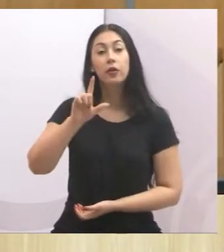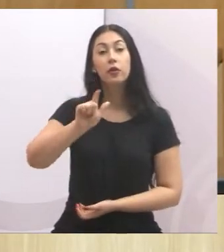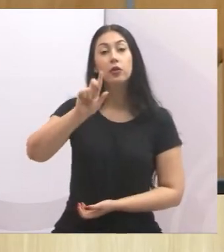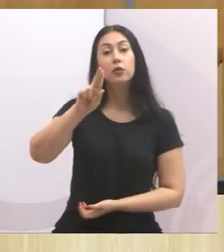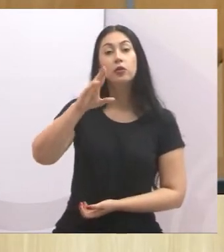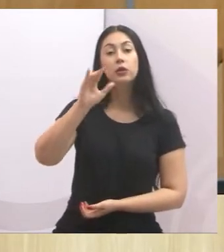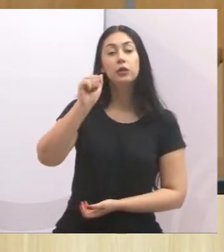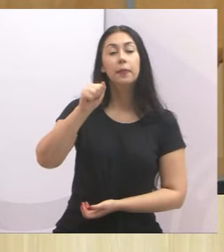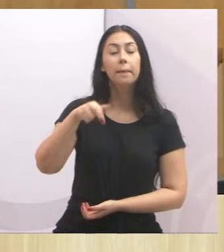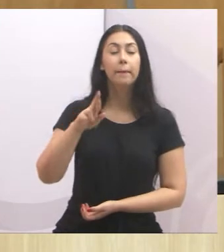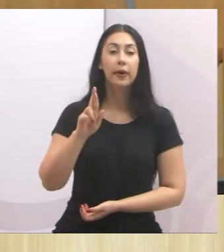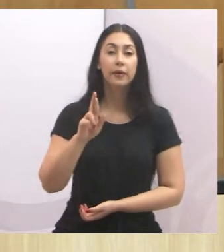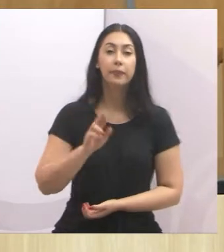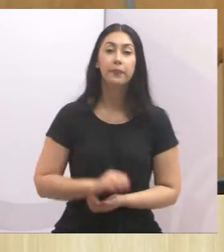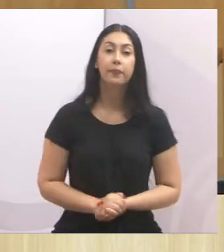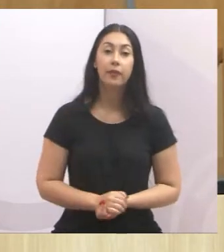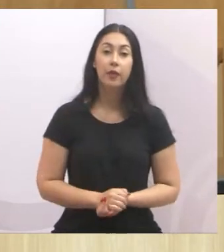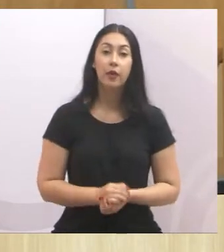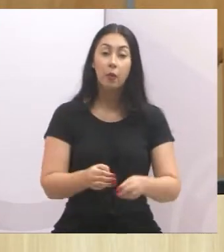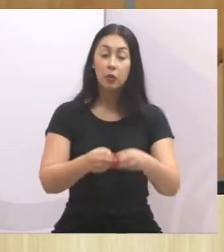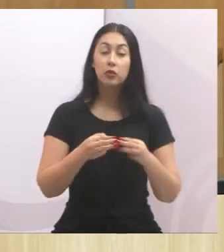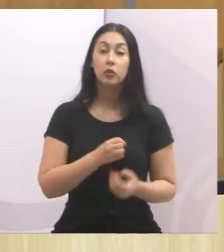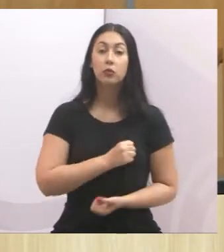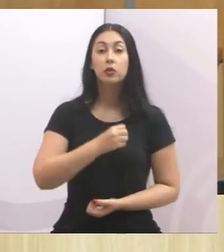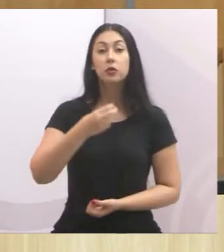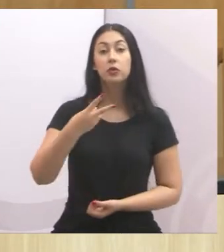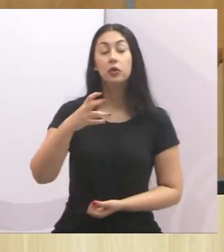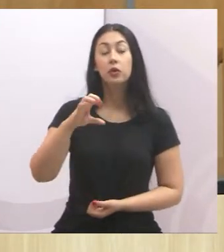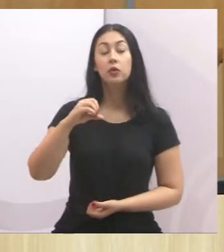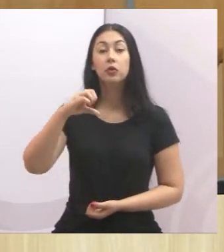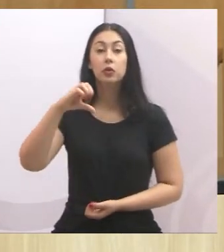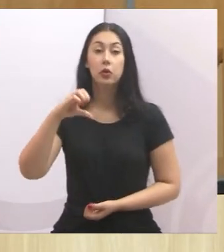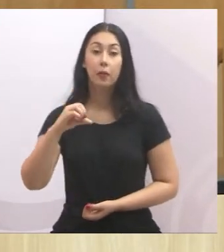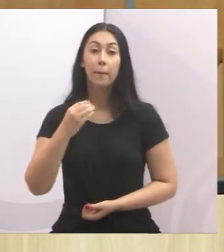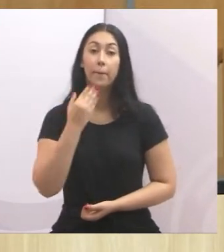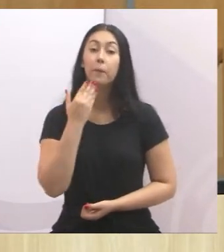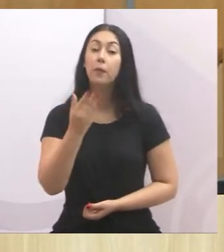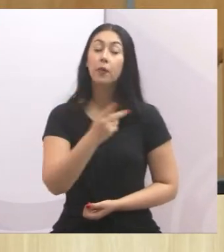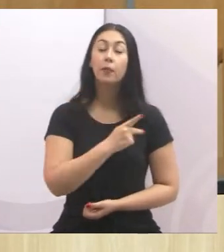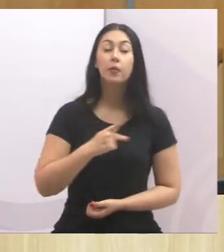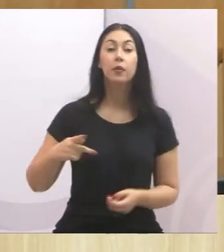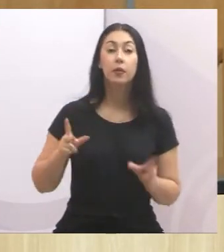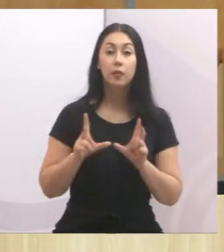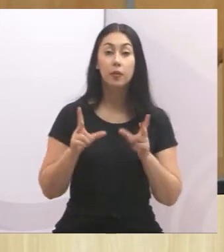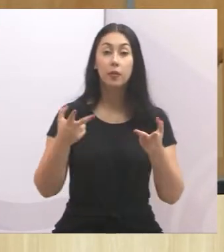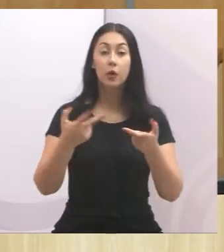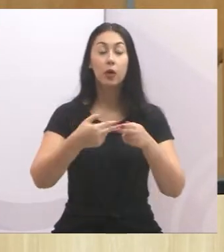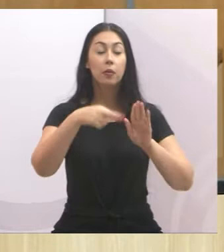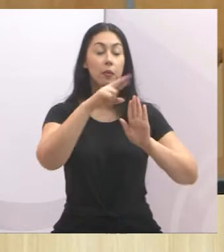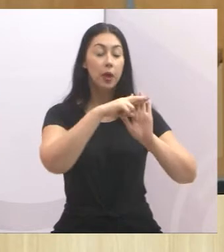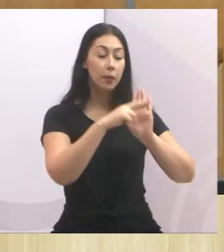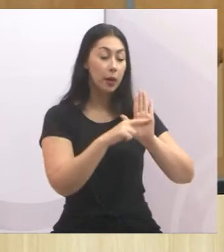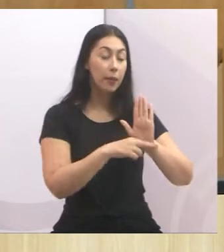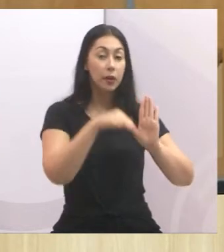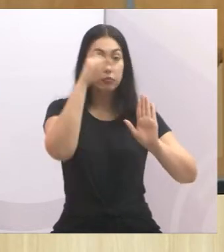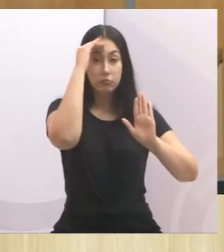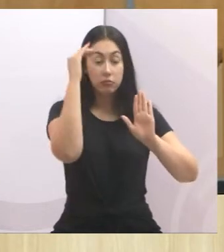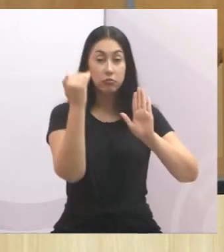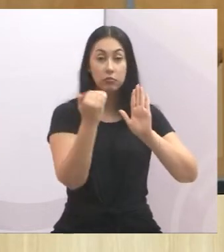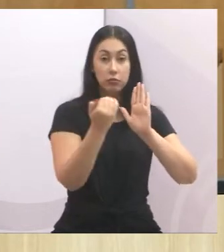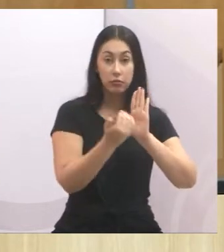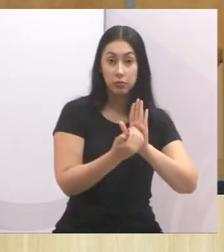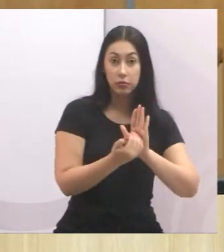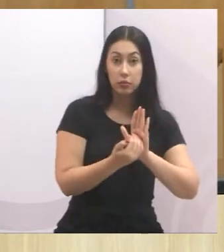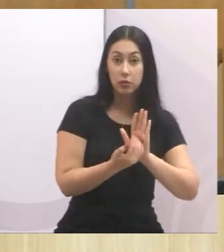número 209, requeremos ao excelentíssimo senhor presidente dessa Casa, cumpridas as formalidades regimentais, seja constado na ata